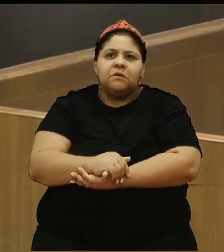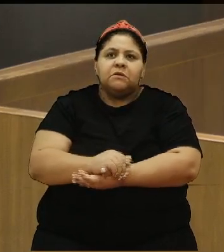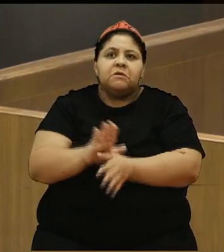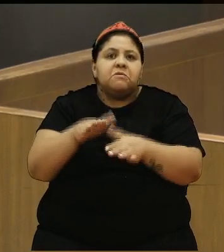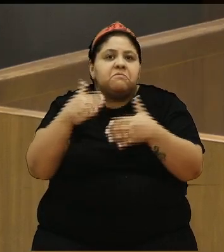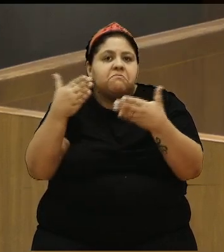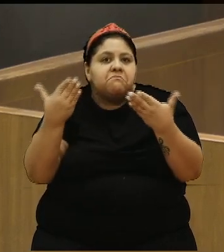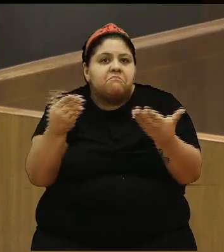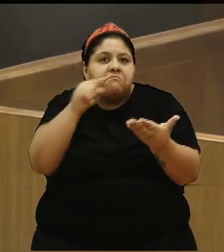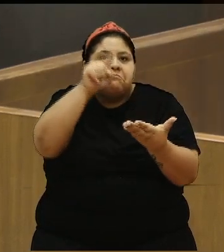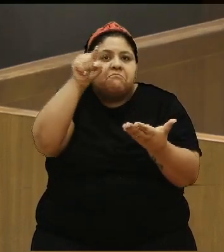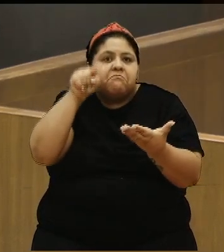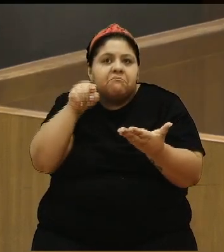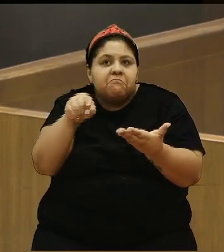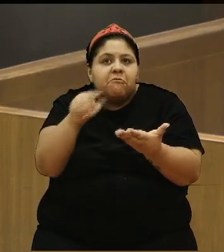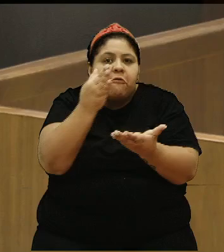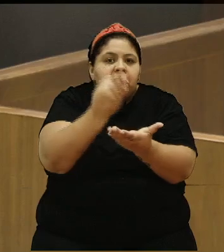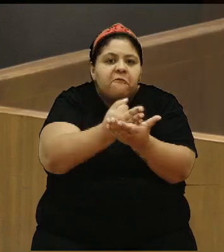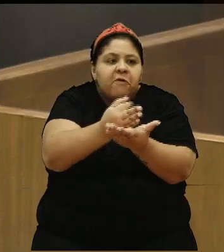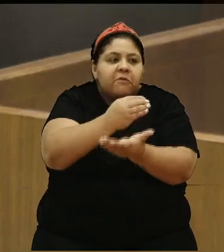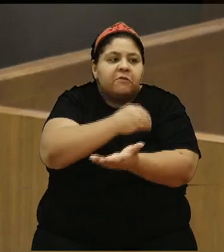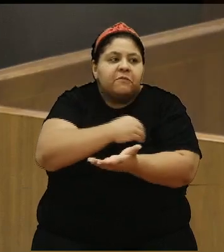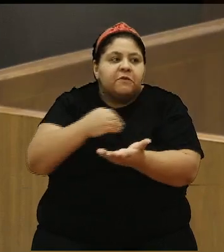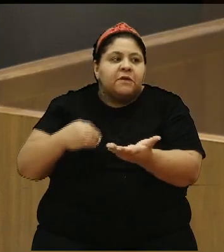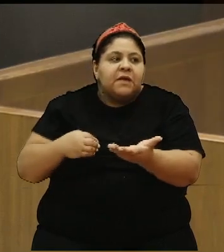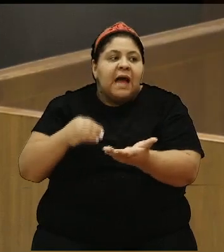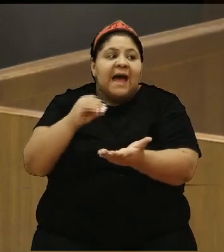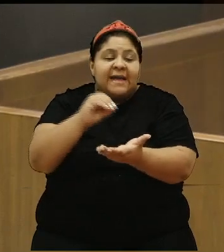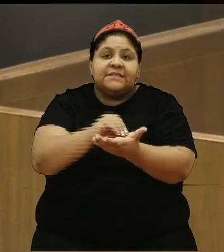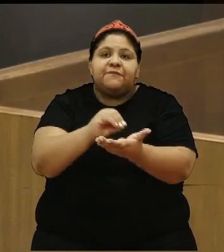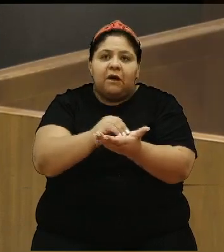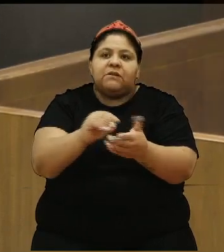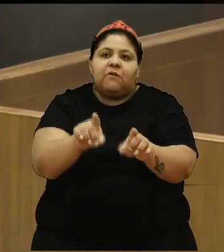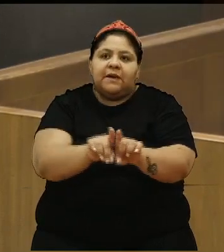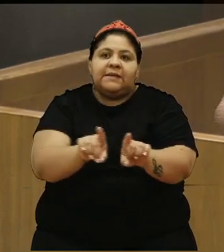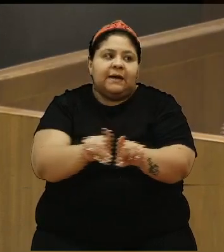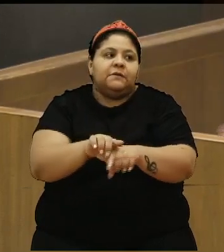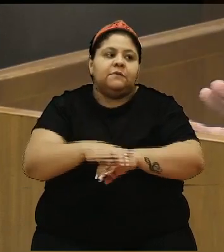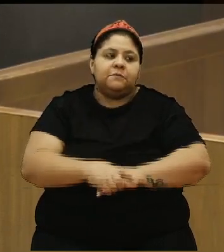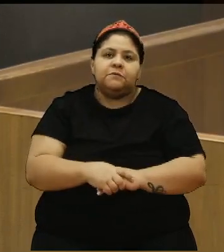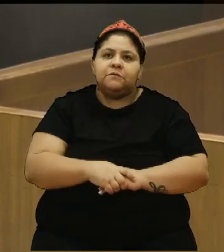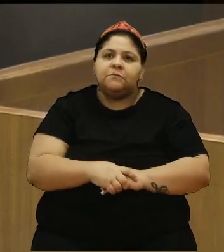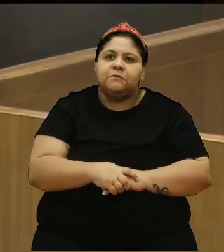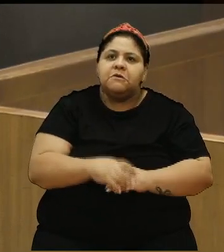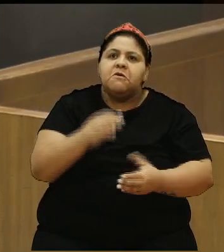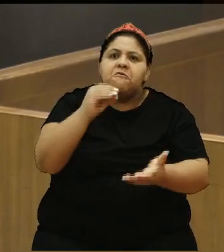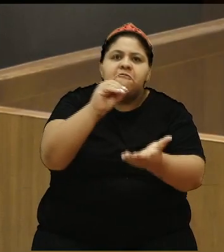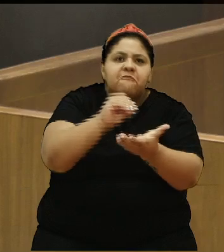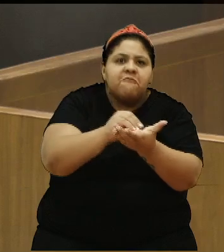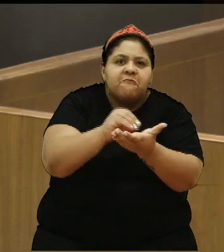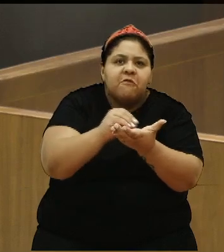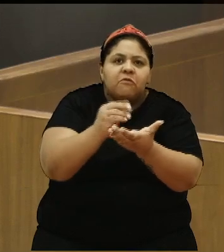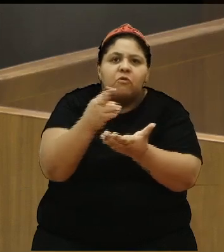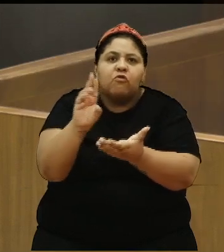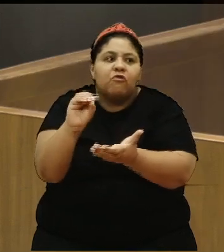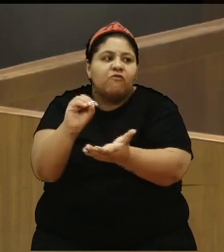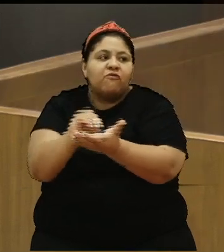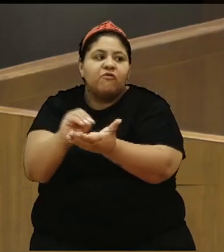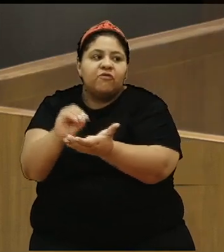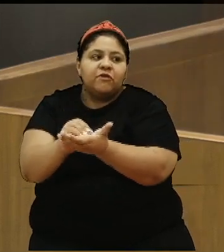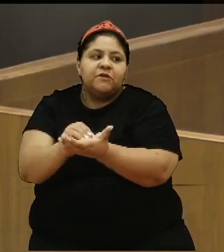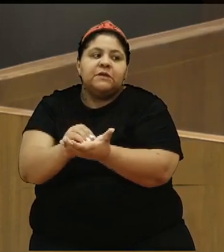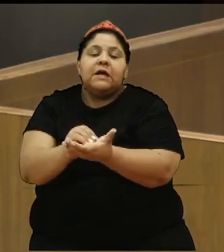Será que realmente faltam médicos? Eu pergunto para a população, falta médico ou não falta? É